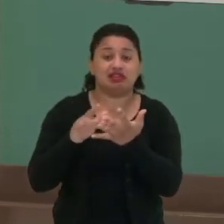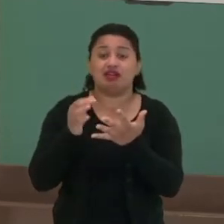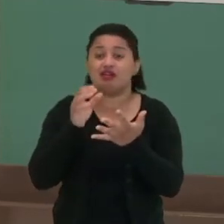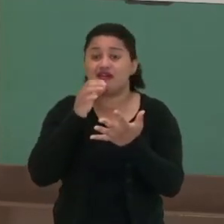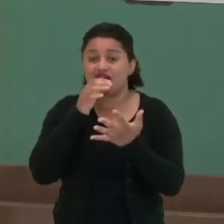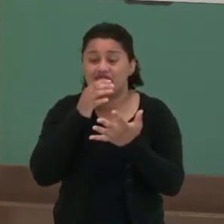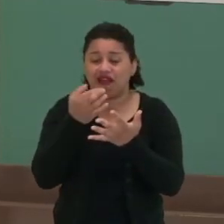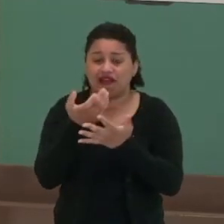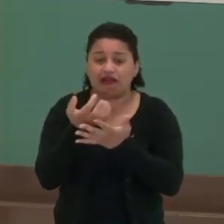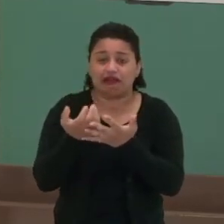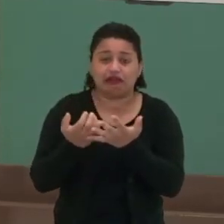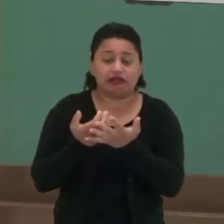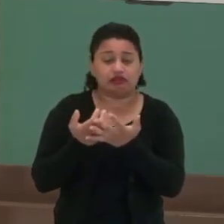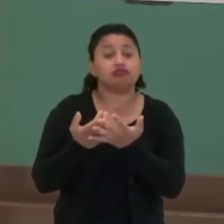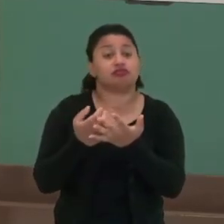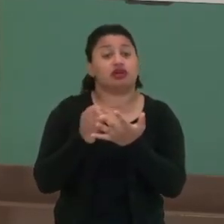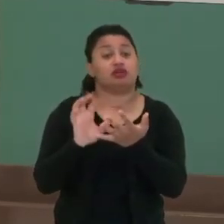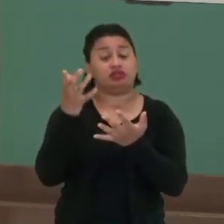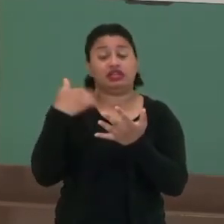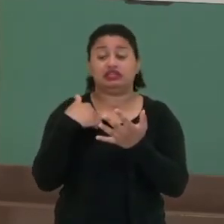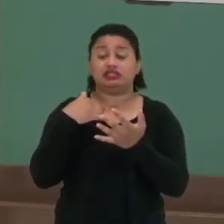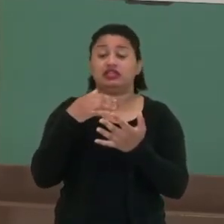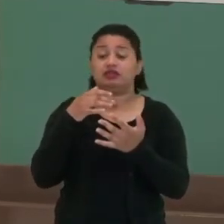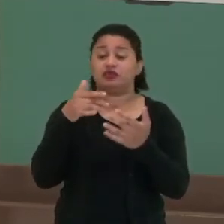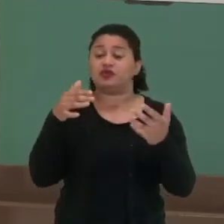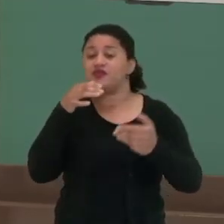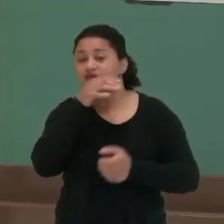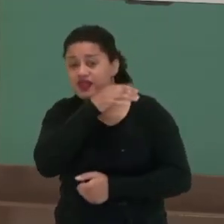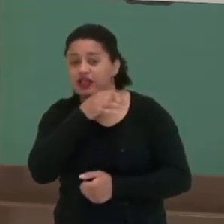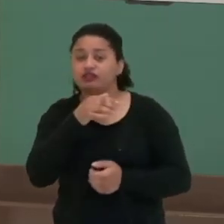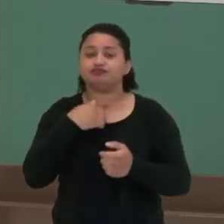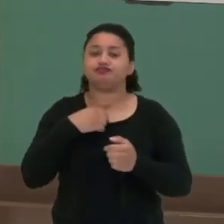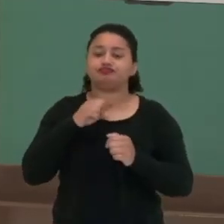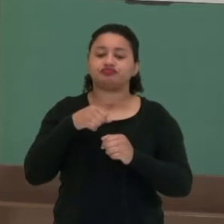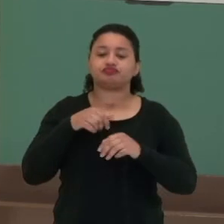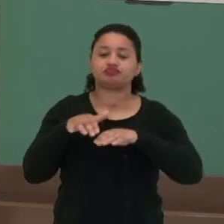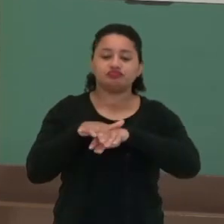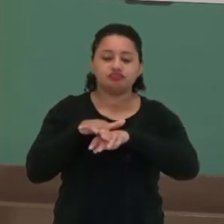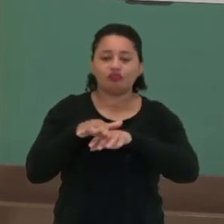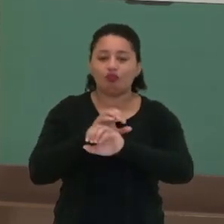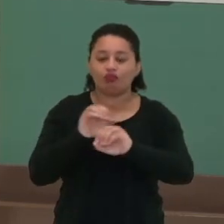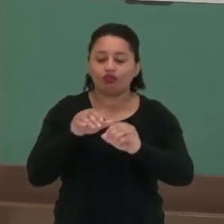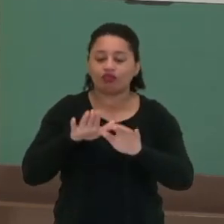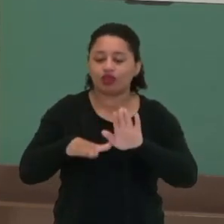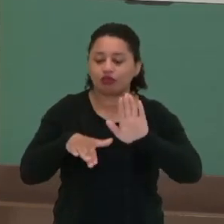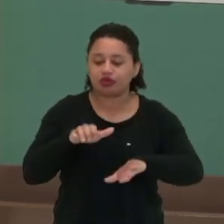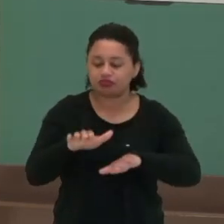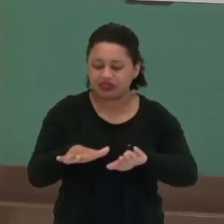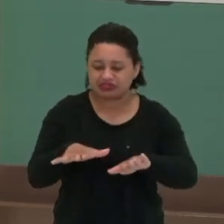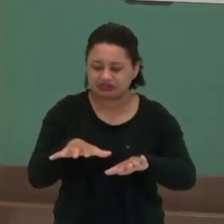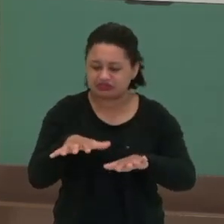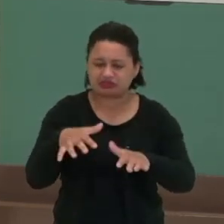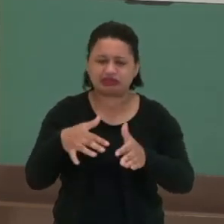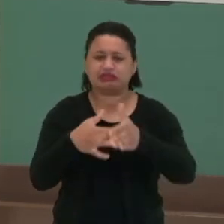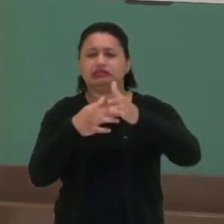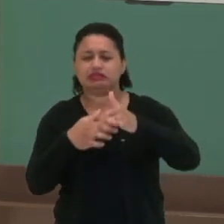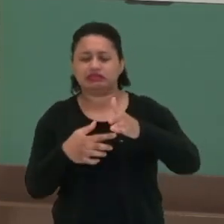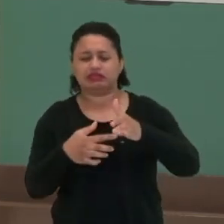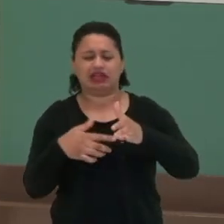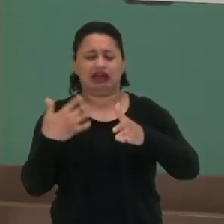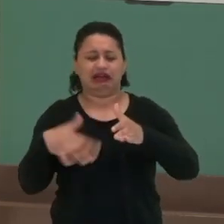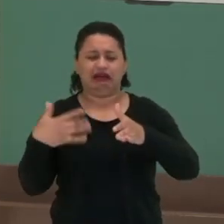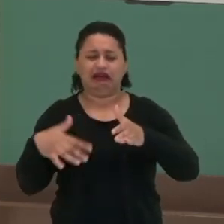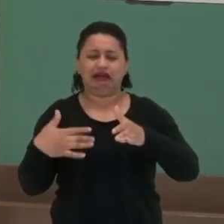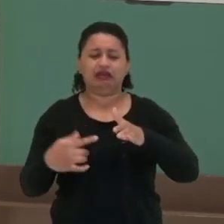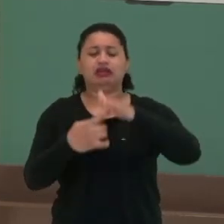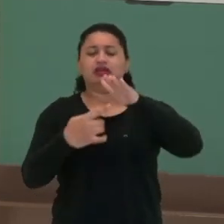muito quando, por exemplo, tocamos alguma coisa quente, estamos descalço e pisamos em algo pontiagudo que possa